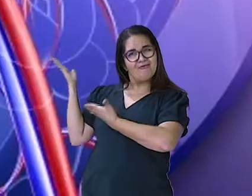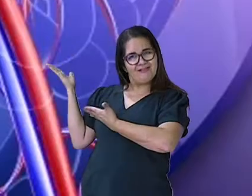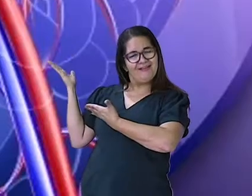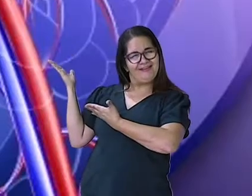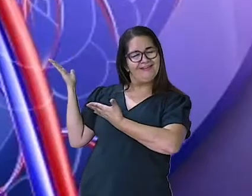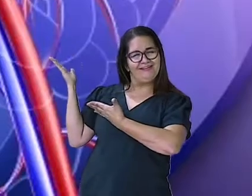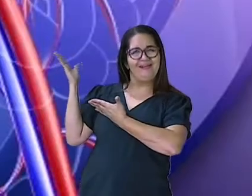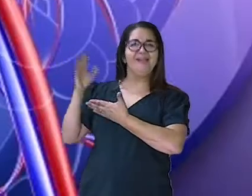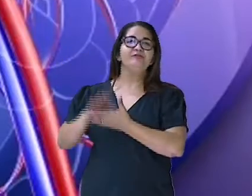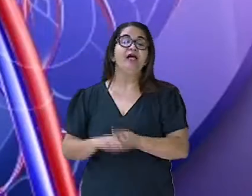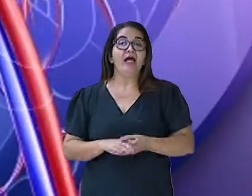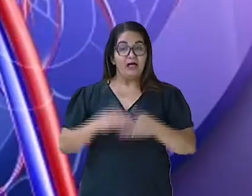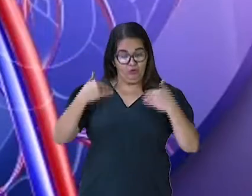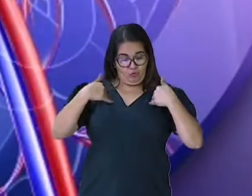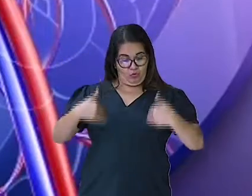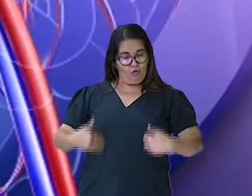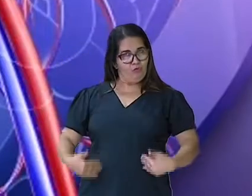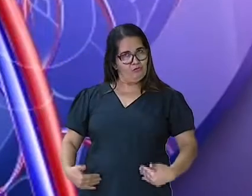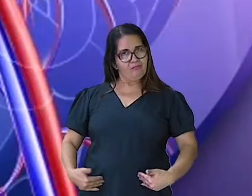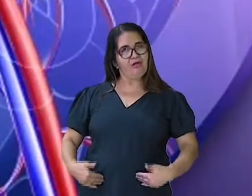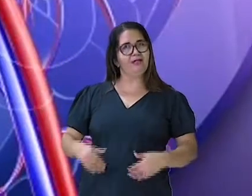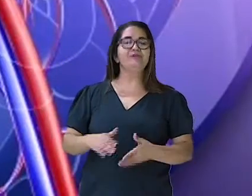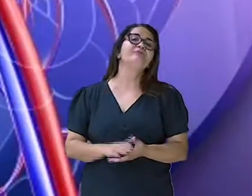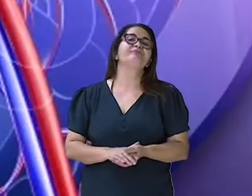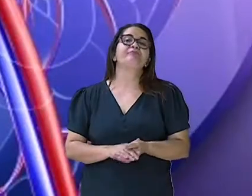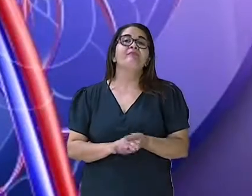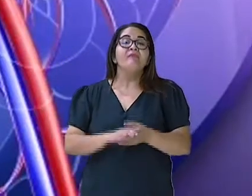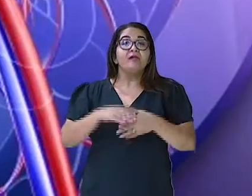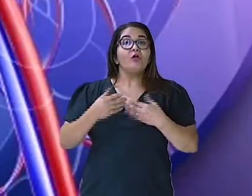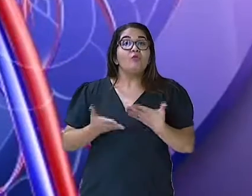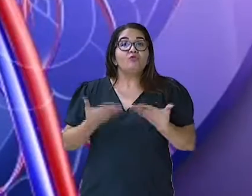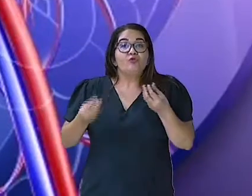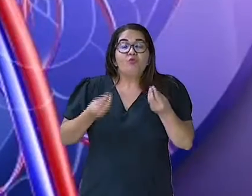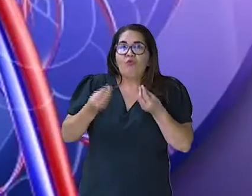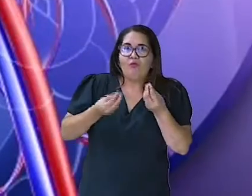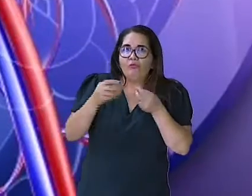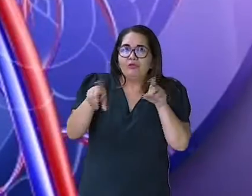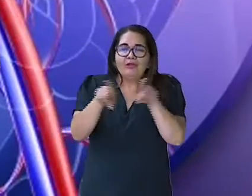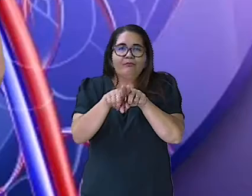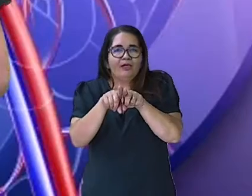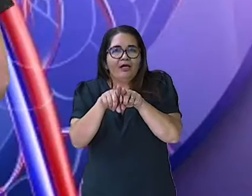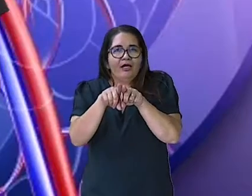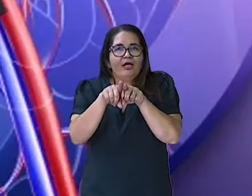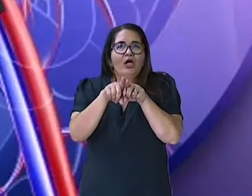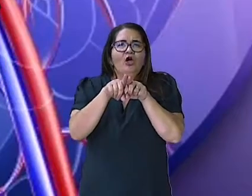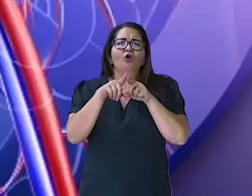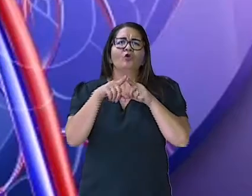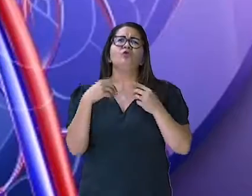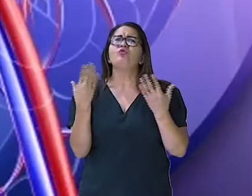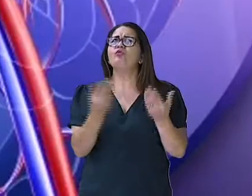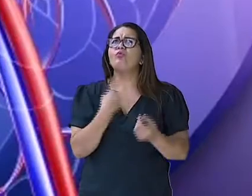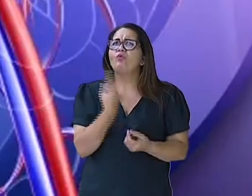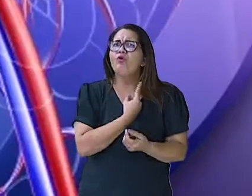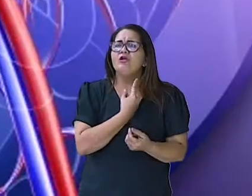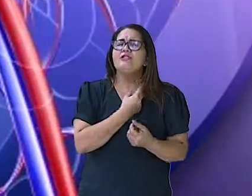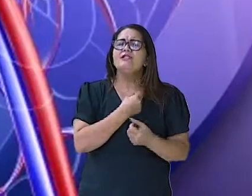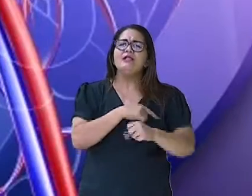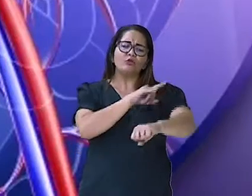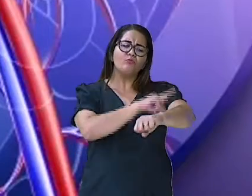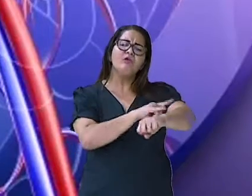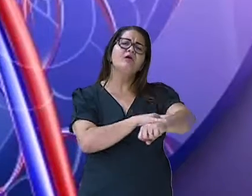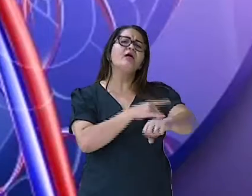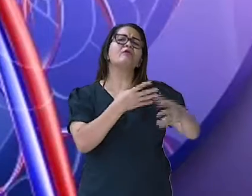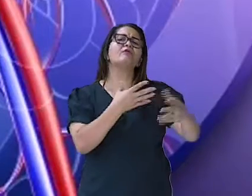excretor. Vamos lá? E aí? Então, o sistema urinário, ele é formado